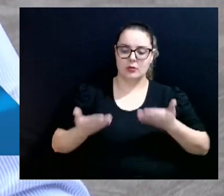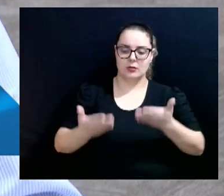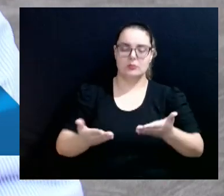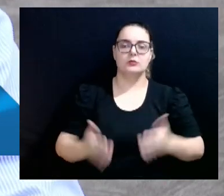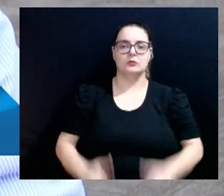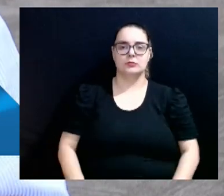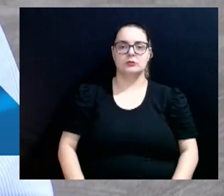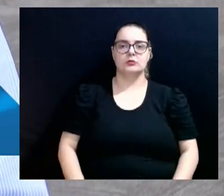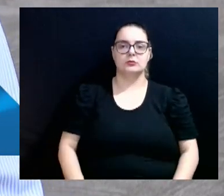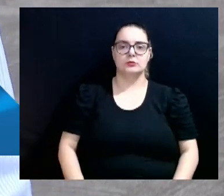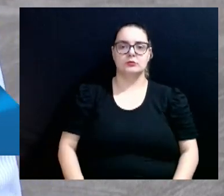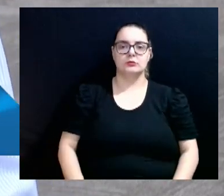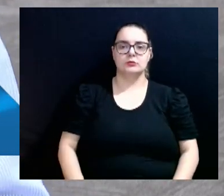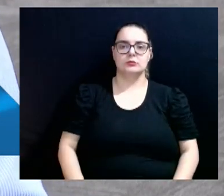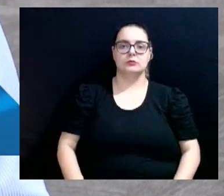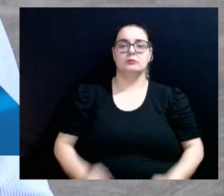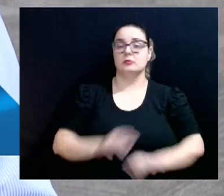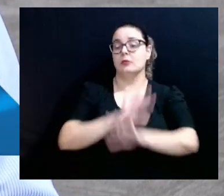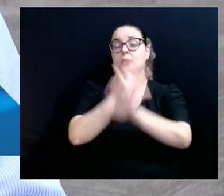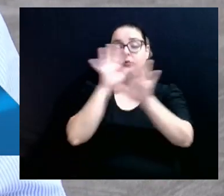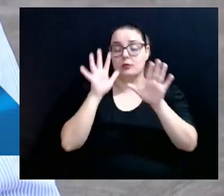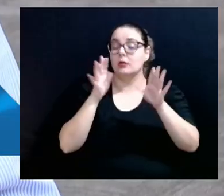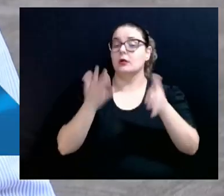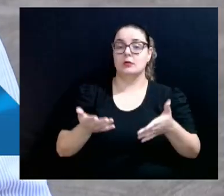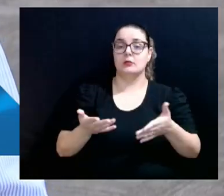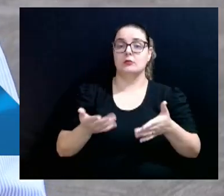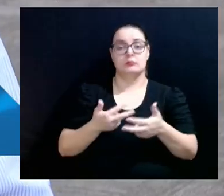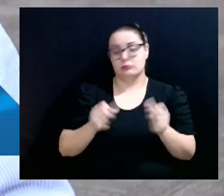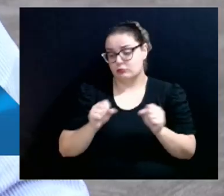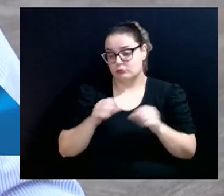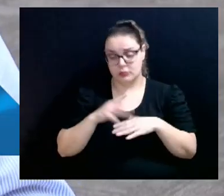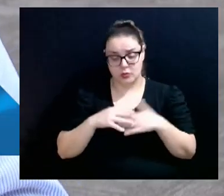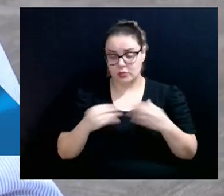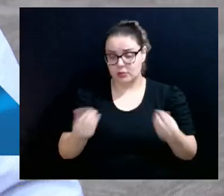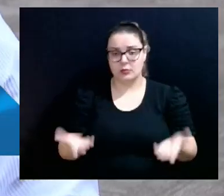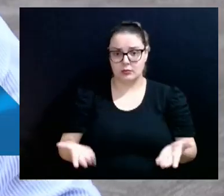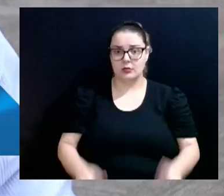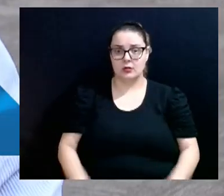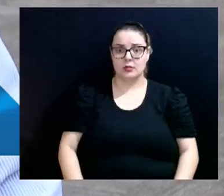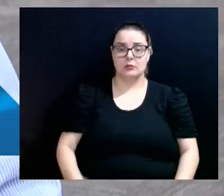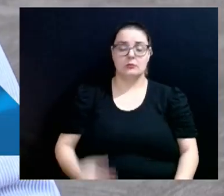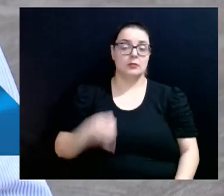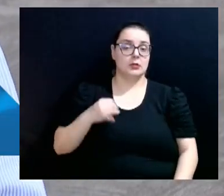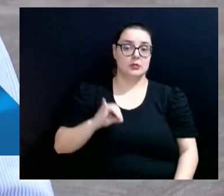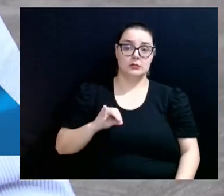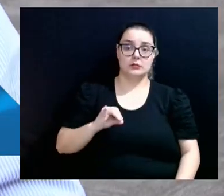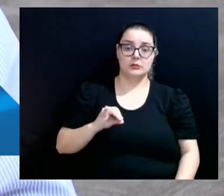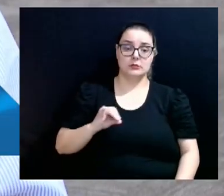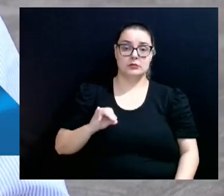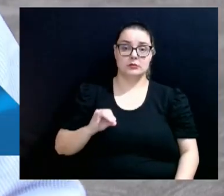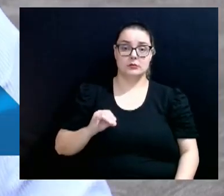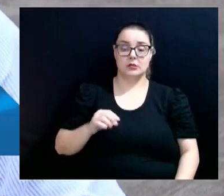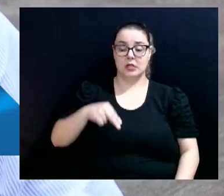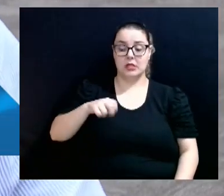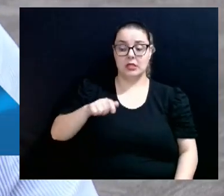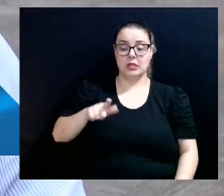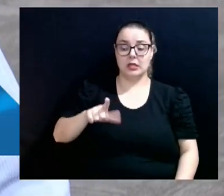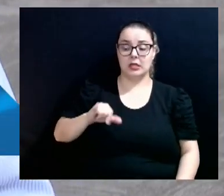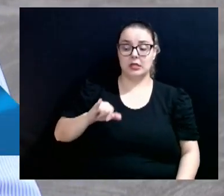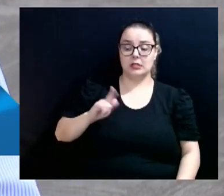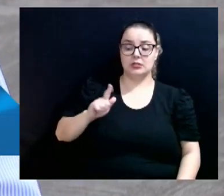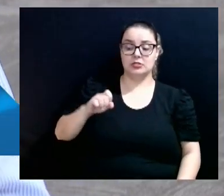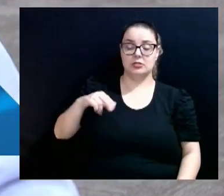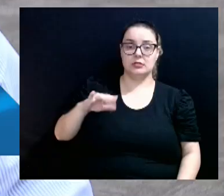à luz algo que pode ser curado, mas se a gente negligenciar alguns sintomas, né, uma